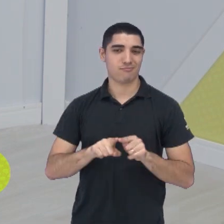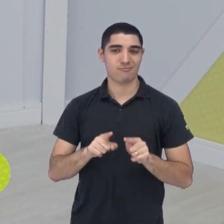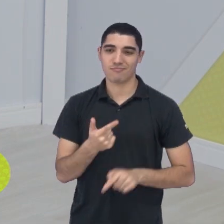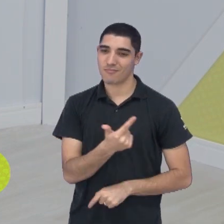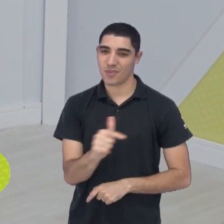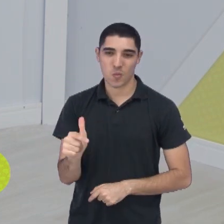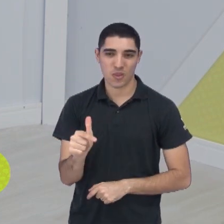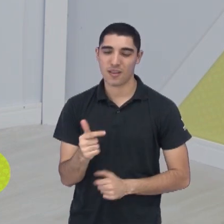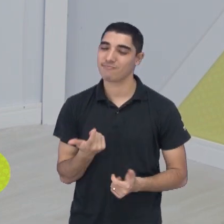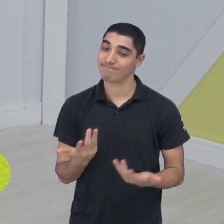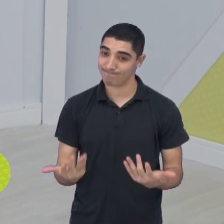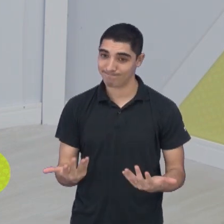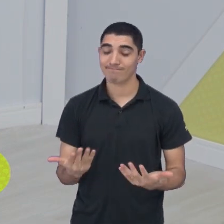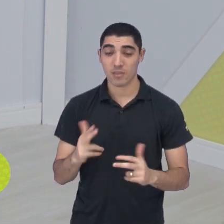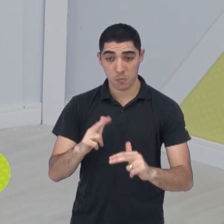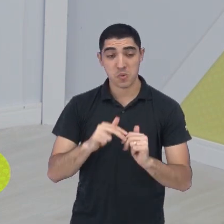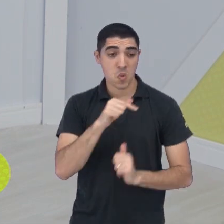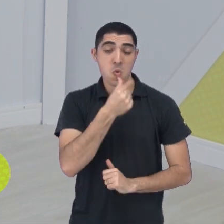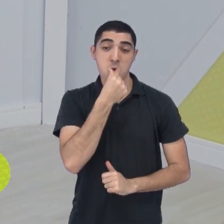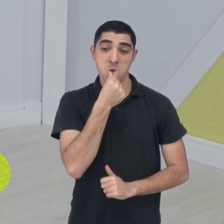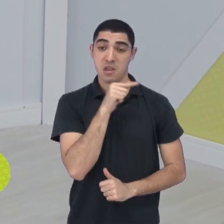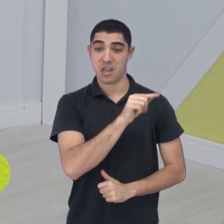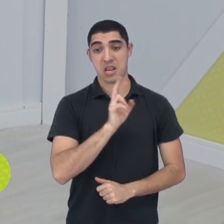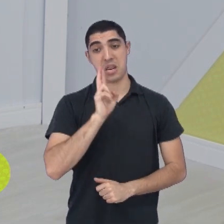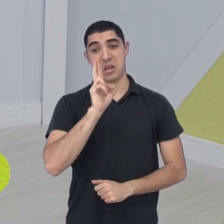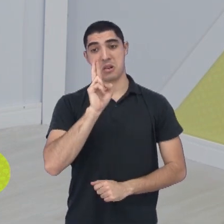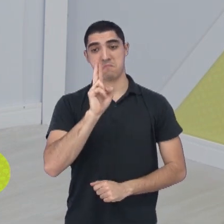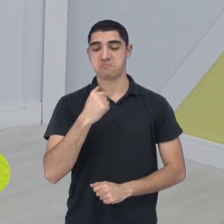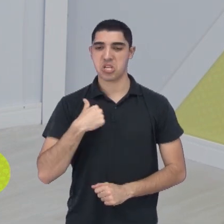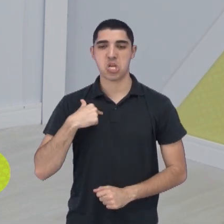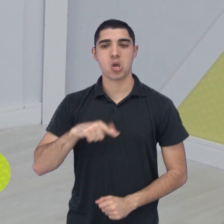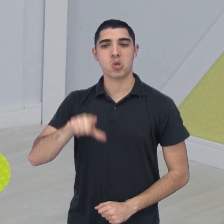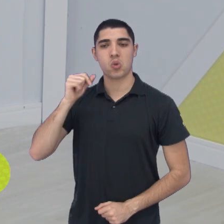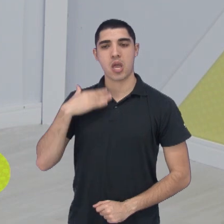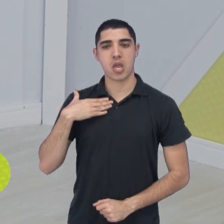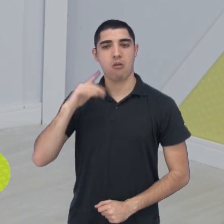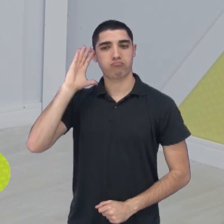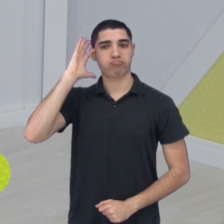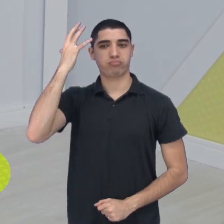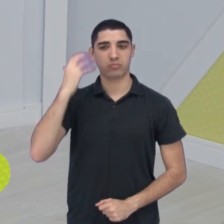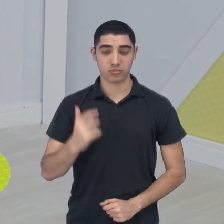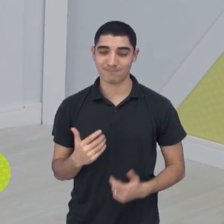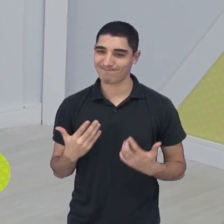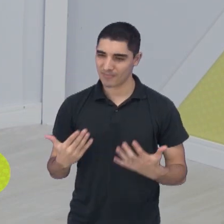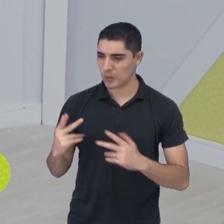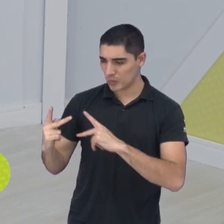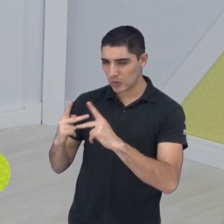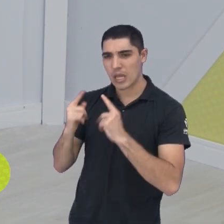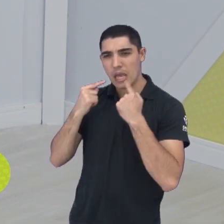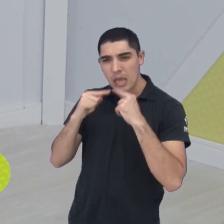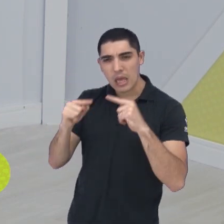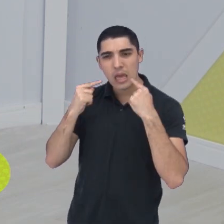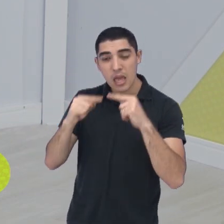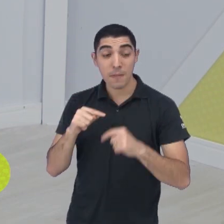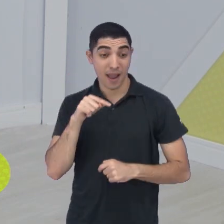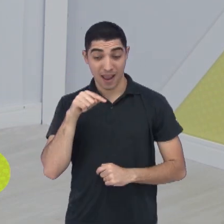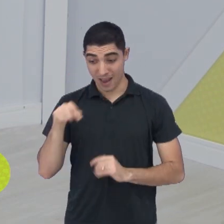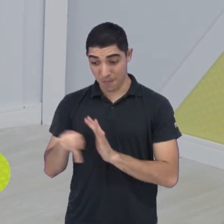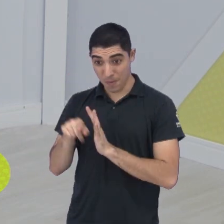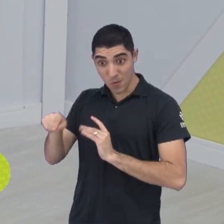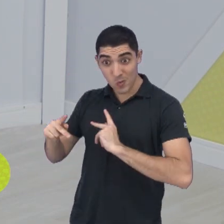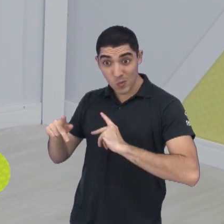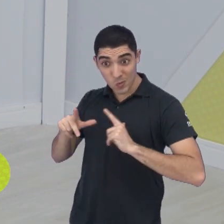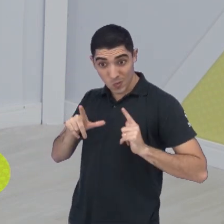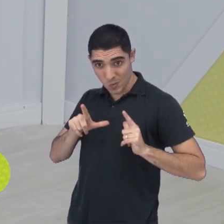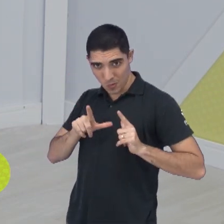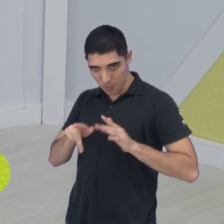prevaleceu o que a arbitragem marcou. São José reclamou, como eu disse, bastante, e aí o SESI acabou se aproveitando, virou a partida